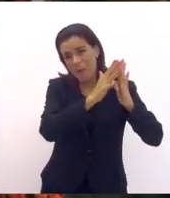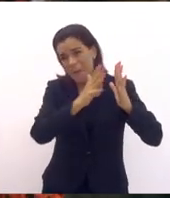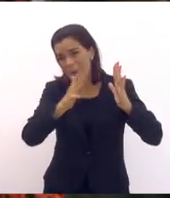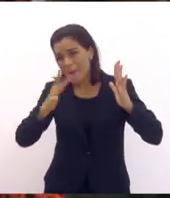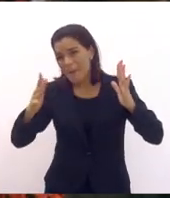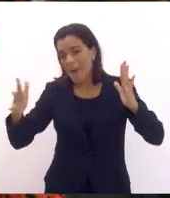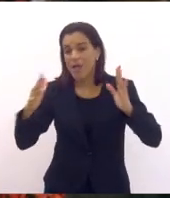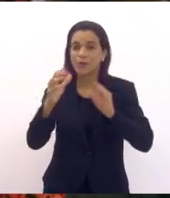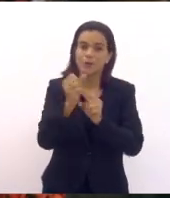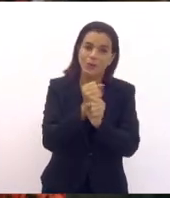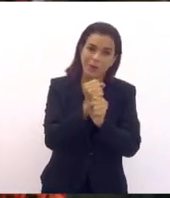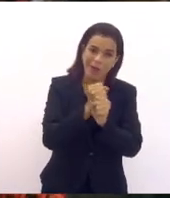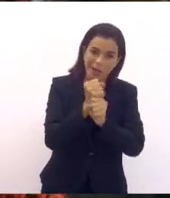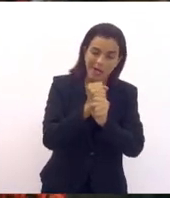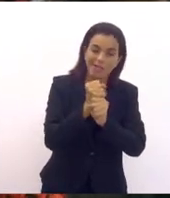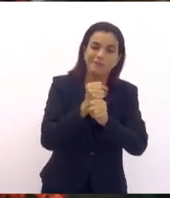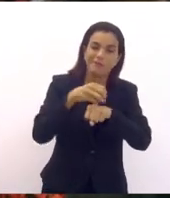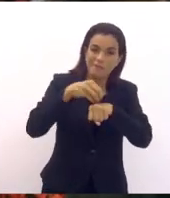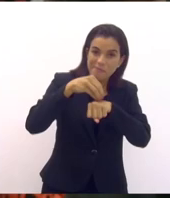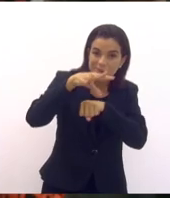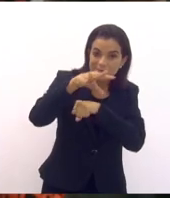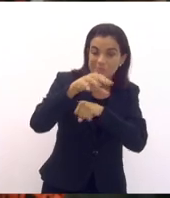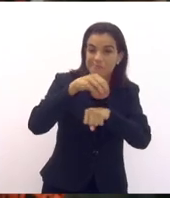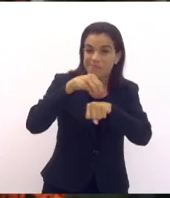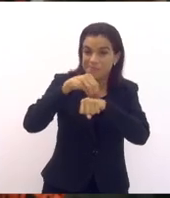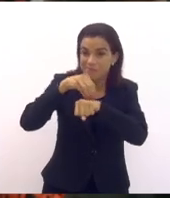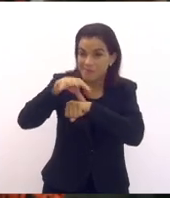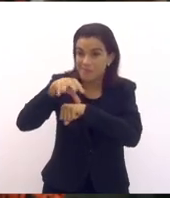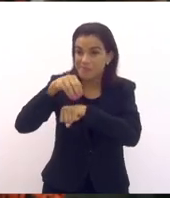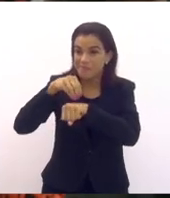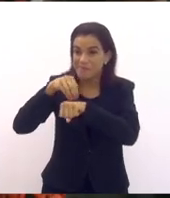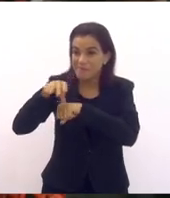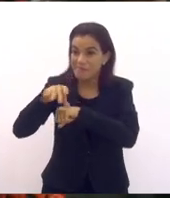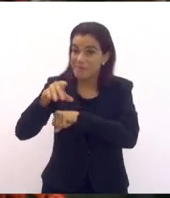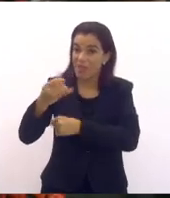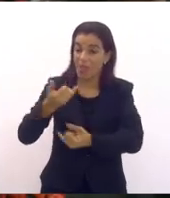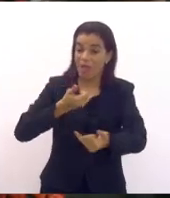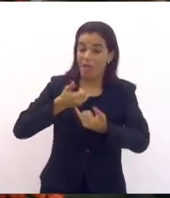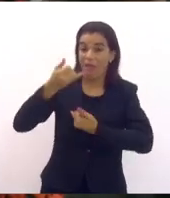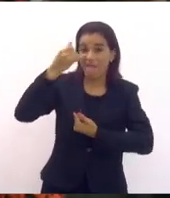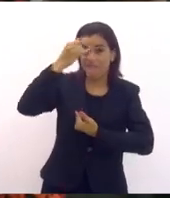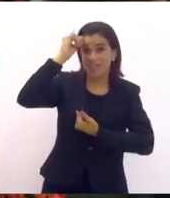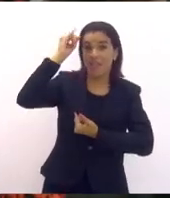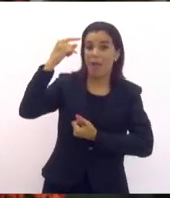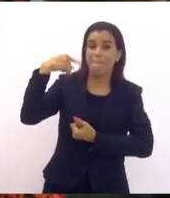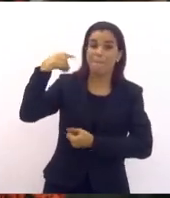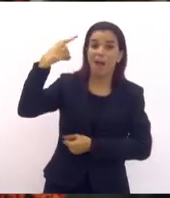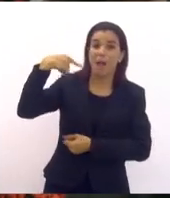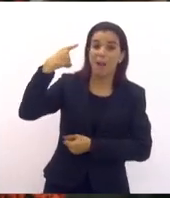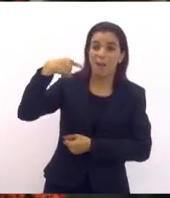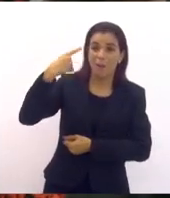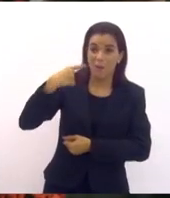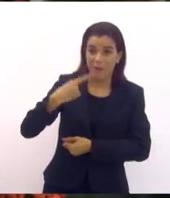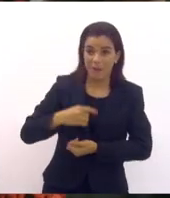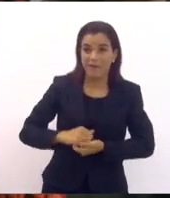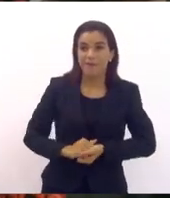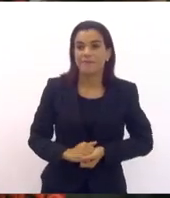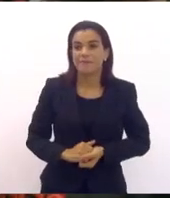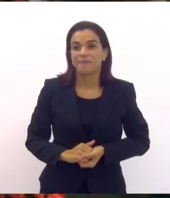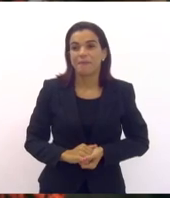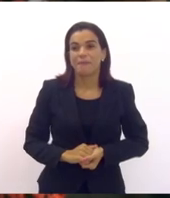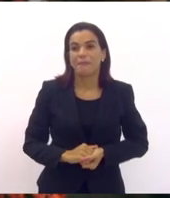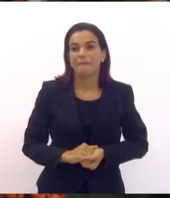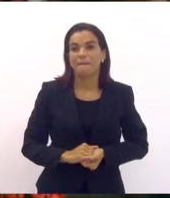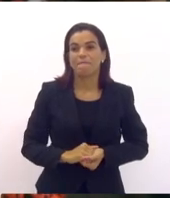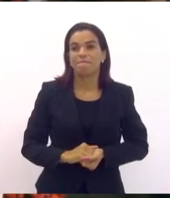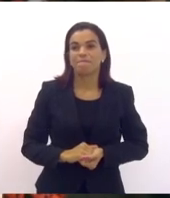que nós vamos anunciando para vocês não chamarem de maluca nem o Card se cansar né porque aí para dizer